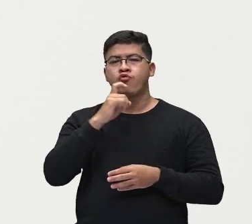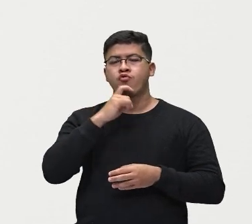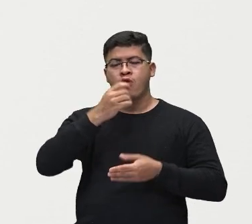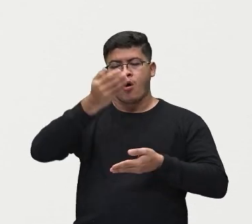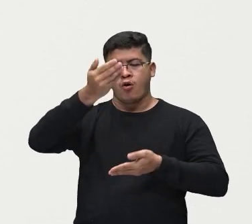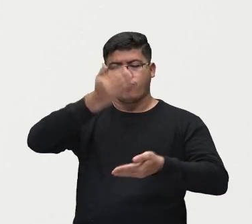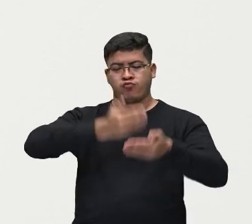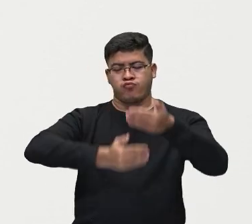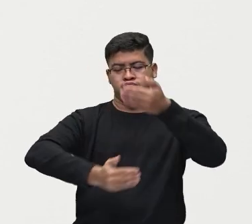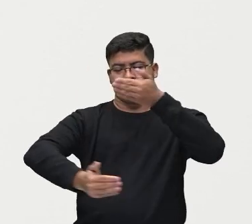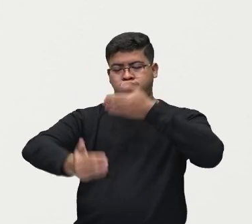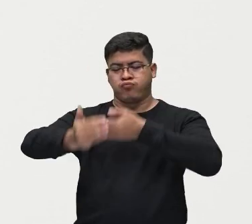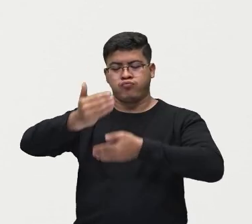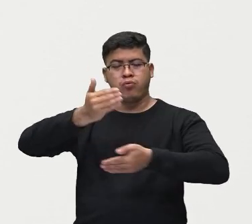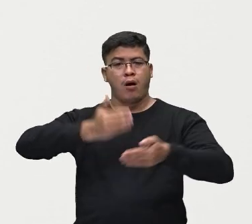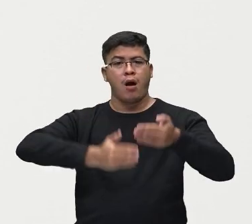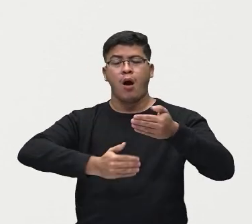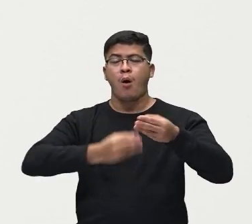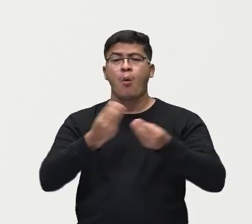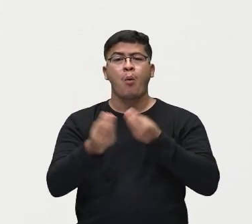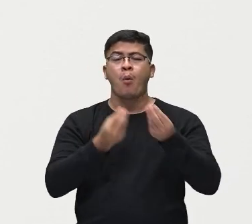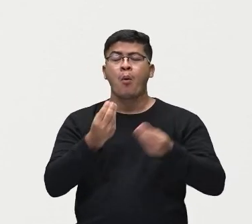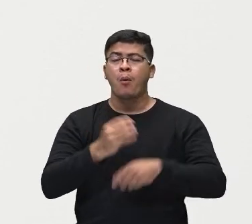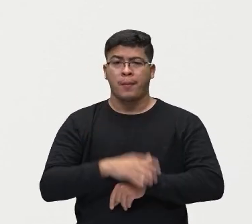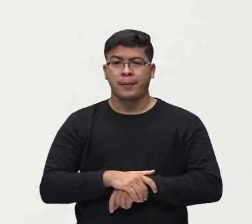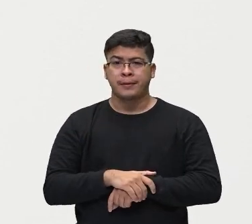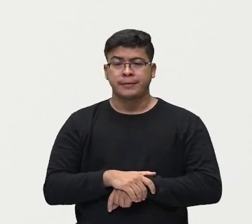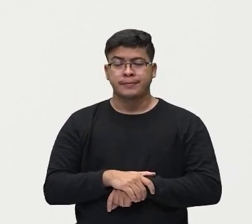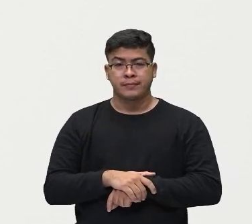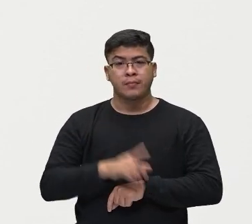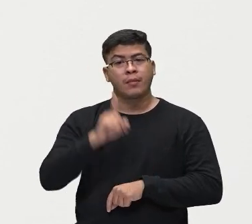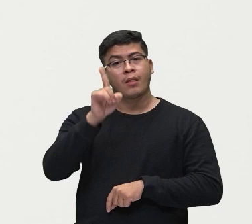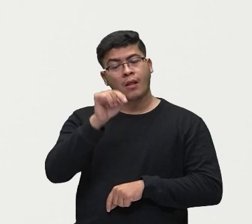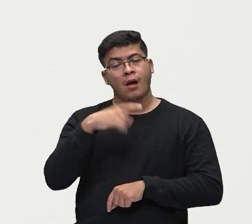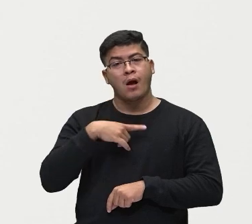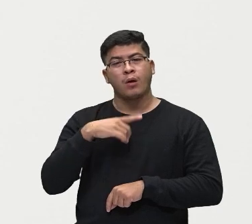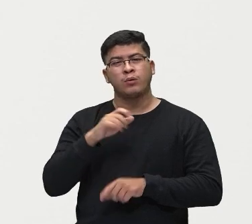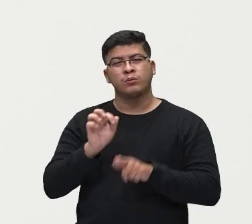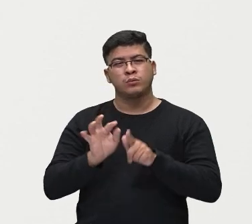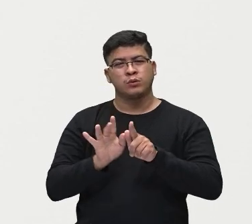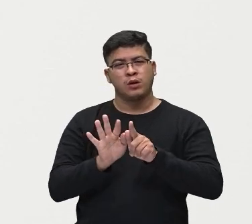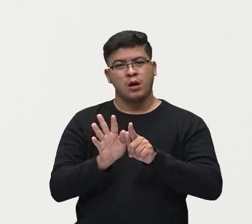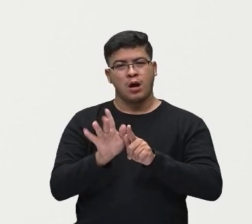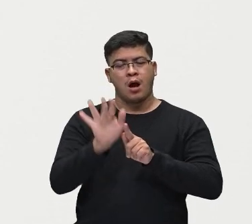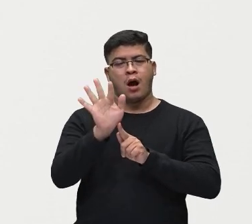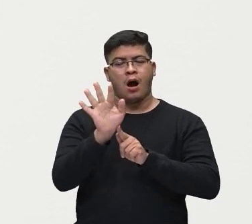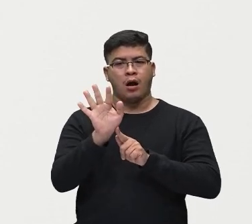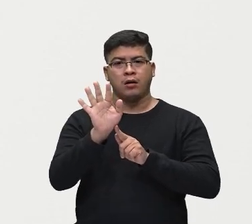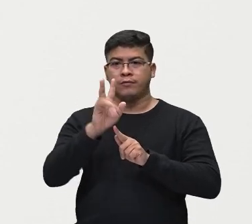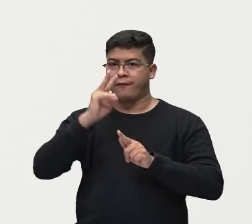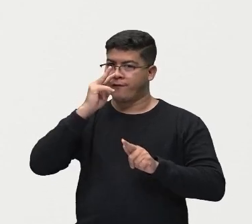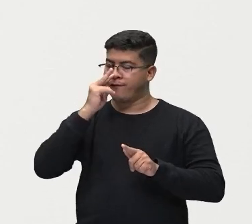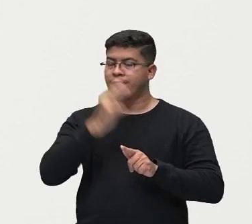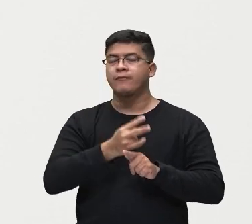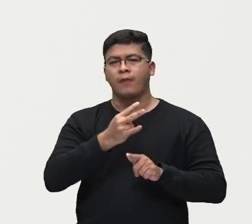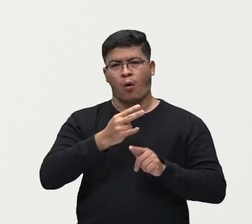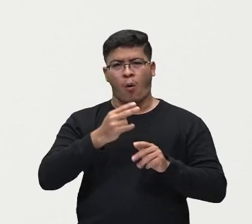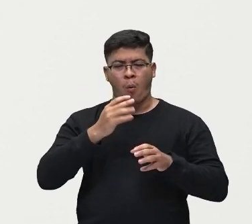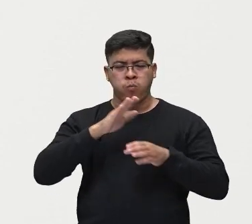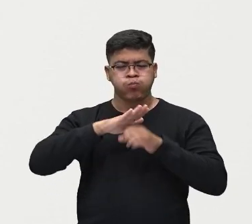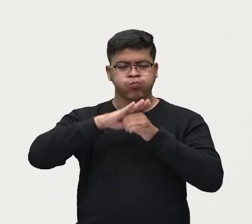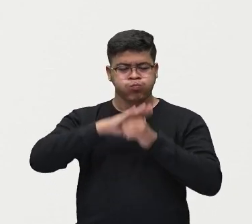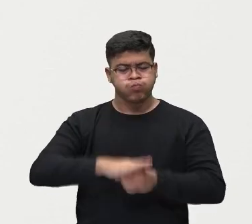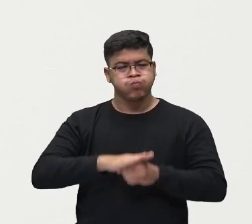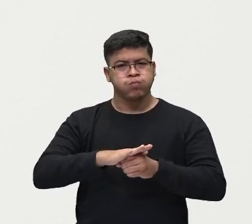do congelador, que é por onde passa o gás sob alta pressão e